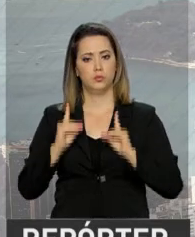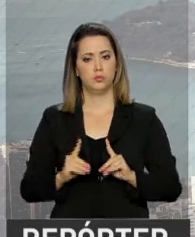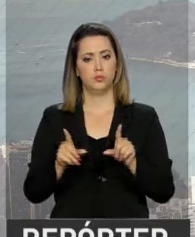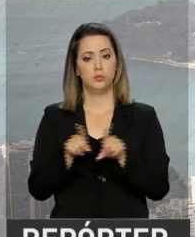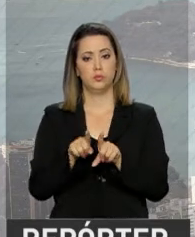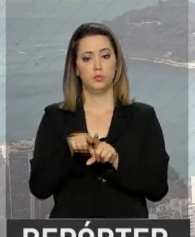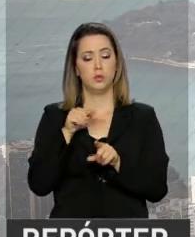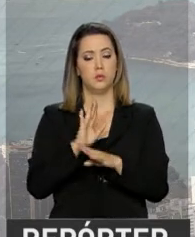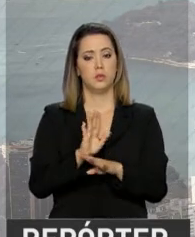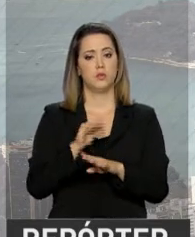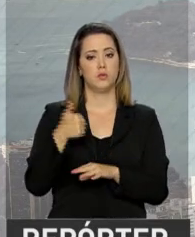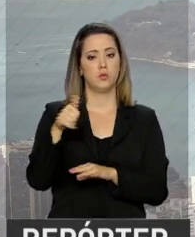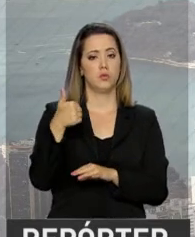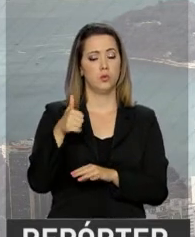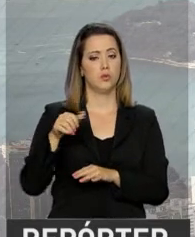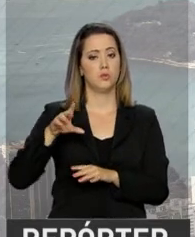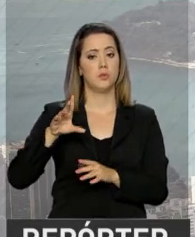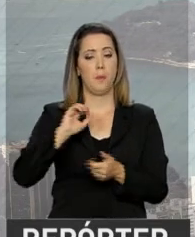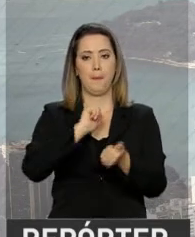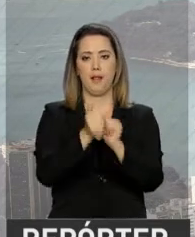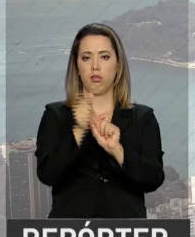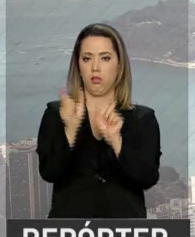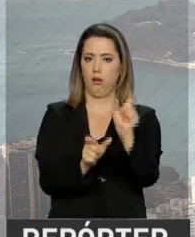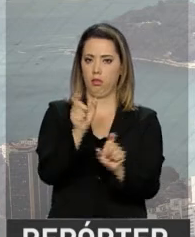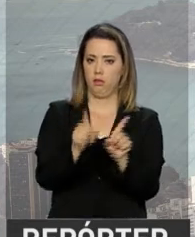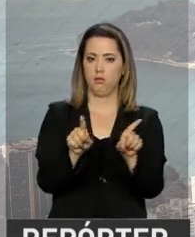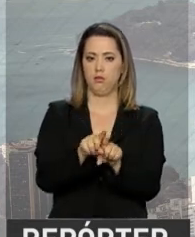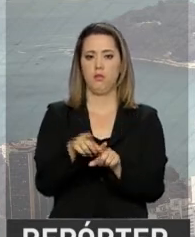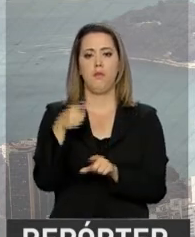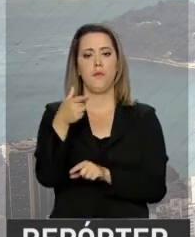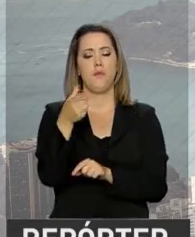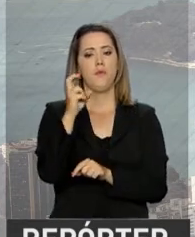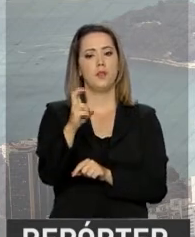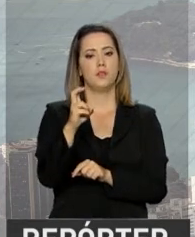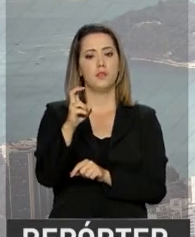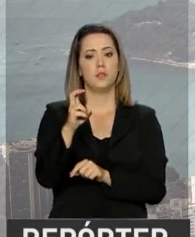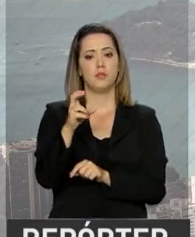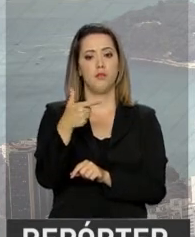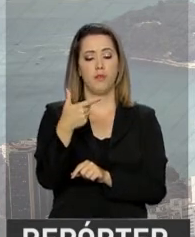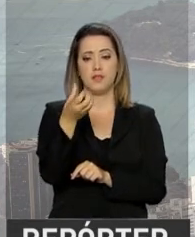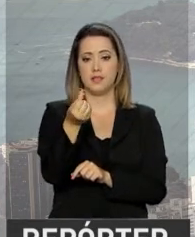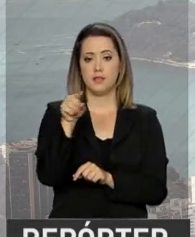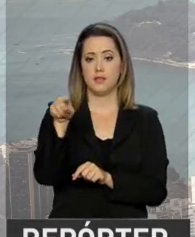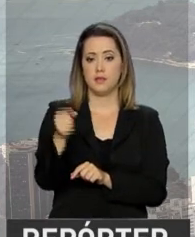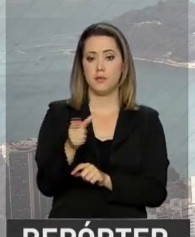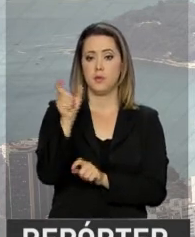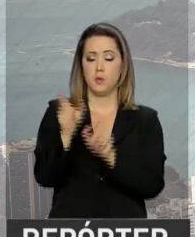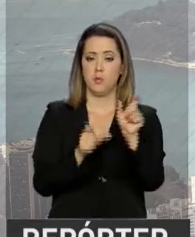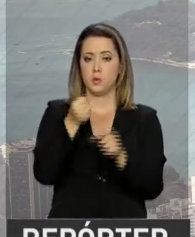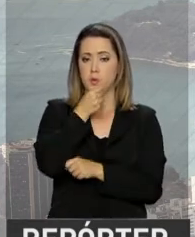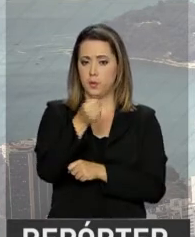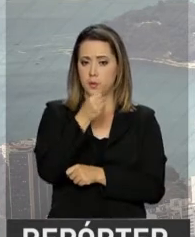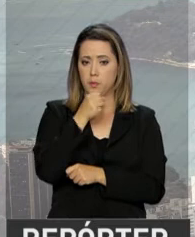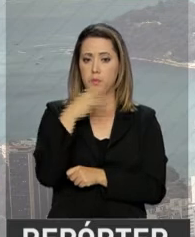contará com a participação de mais de 11 mil atletas quase 26 mil jornalistas credenciados e 3 mil